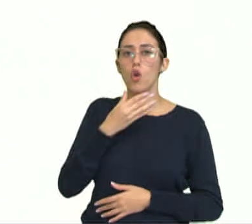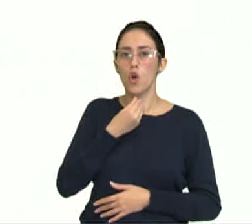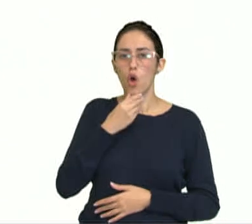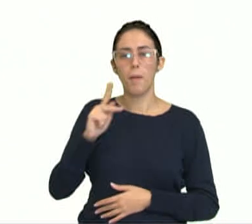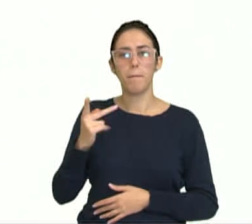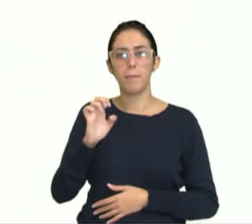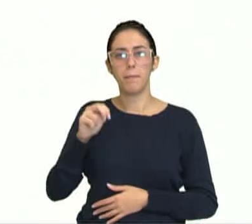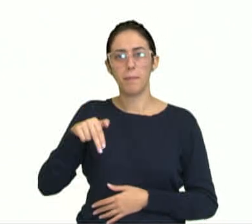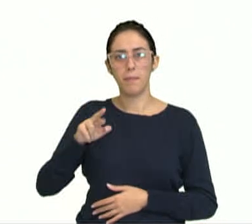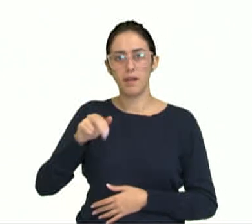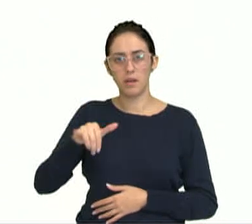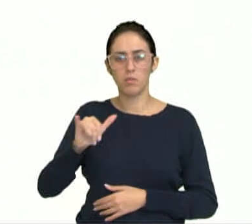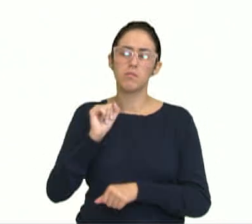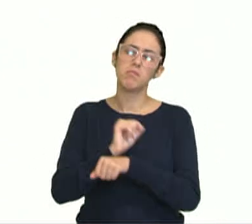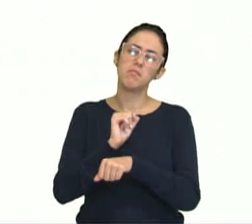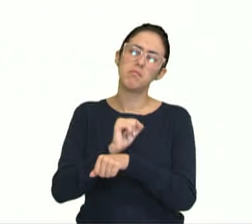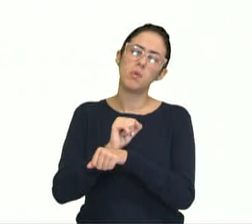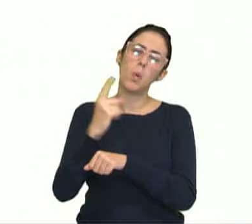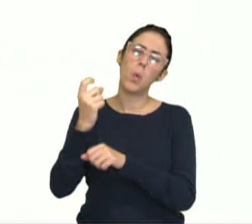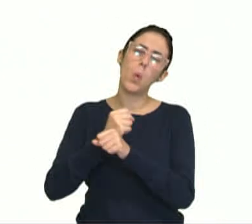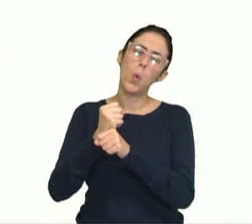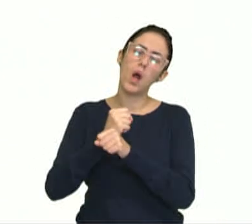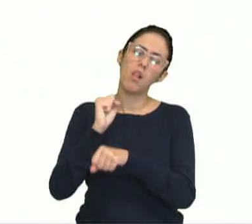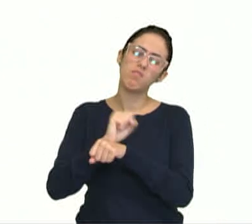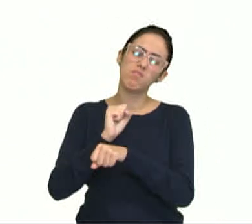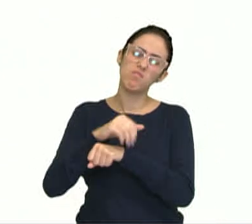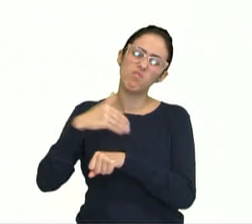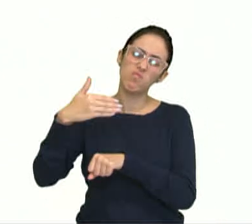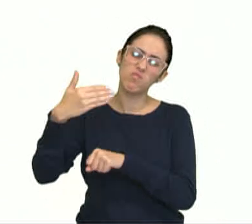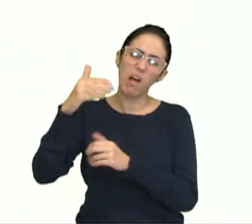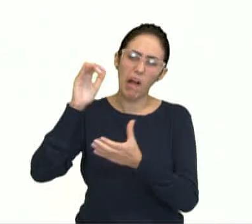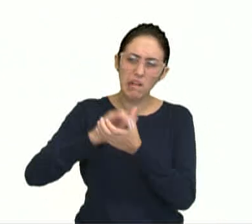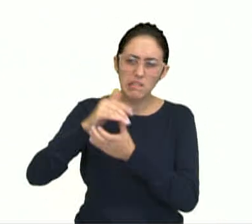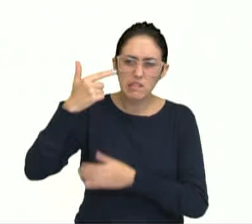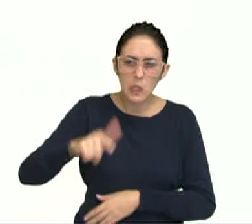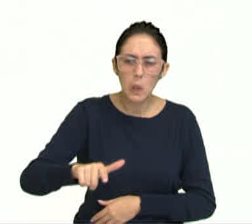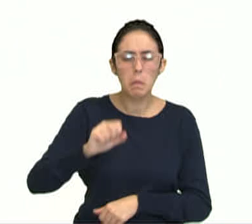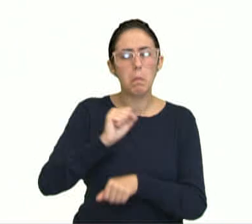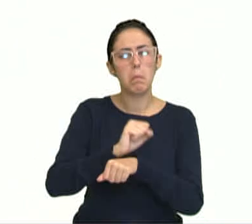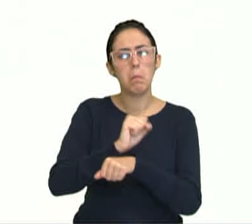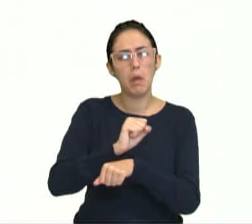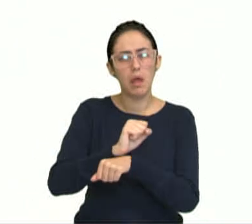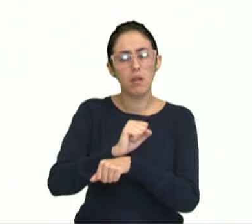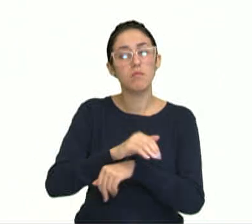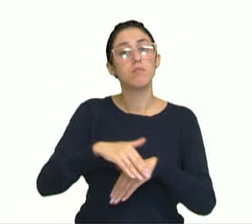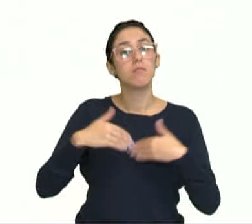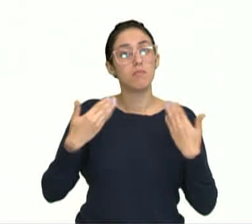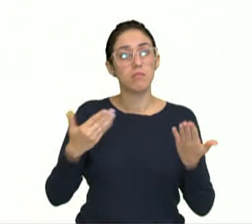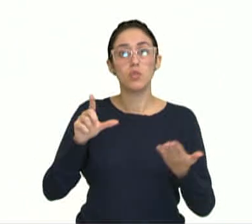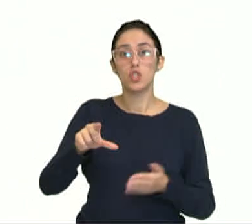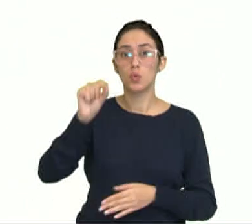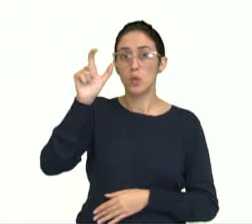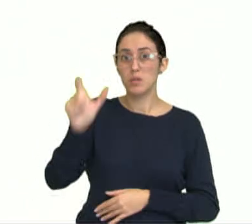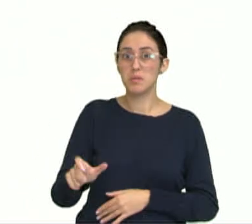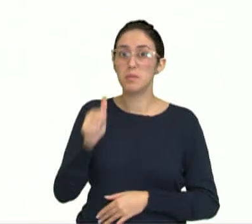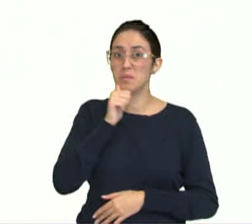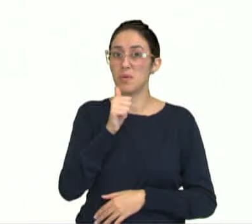ano antes de se decidir se casar novamente. E dessa vez a escolha dele foi bem